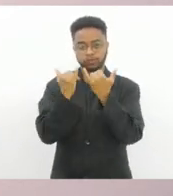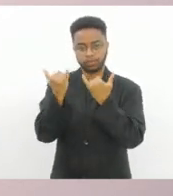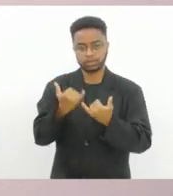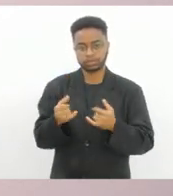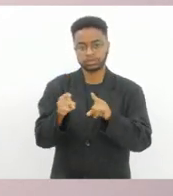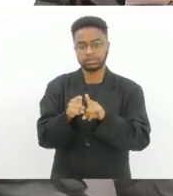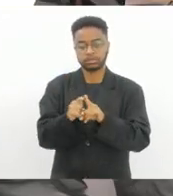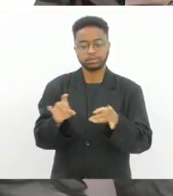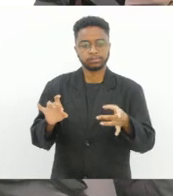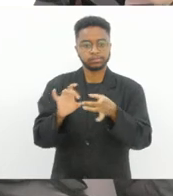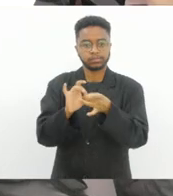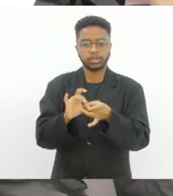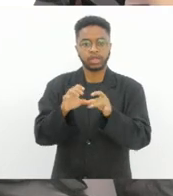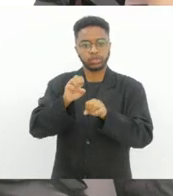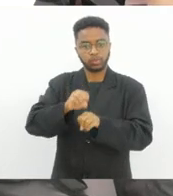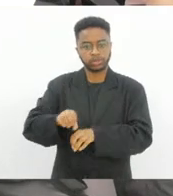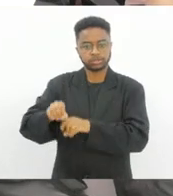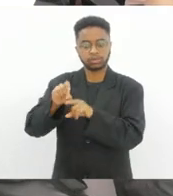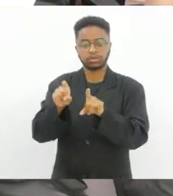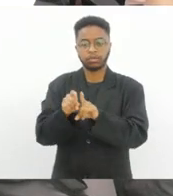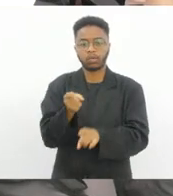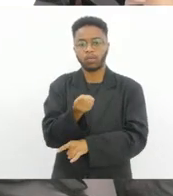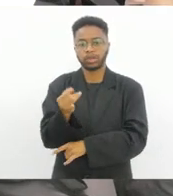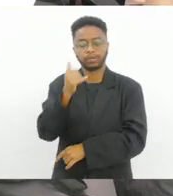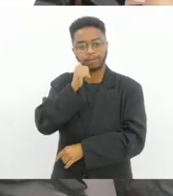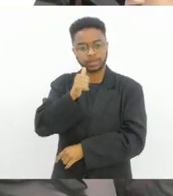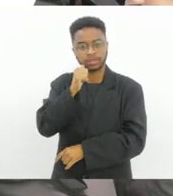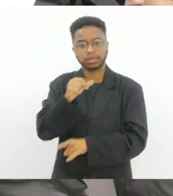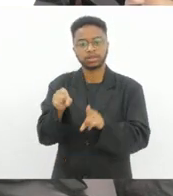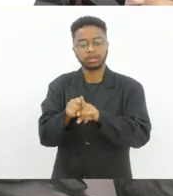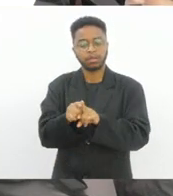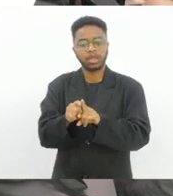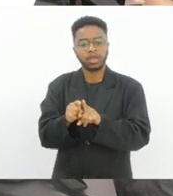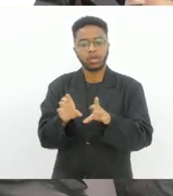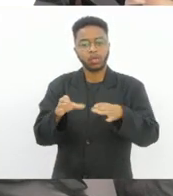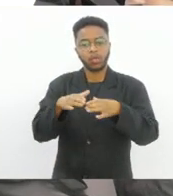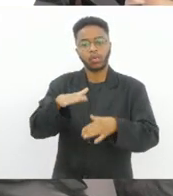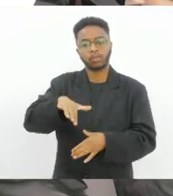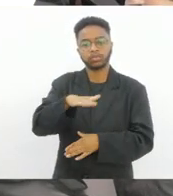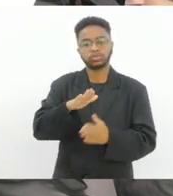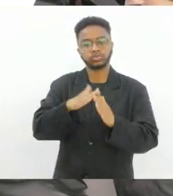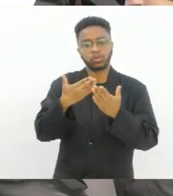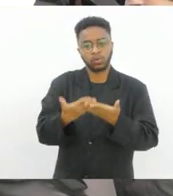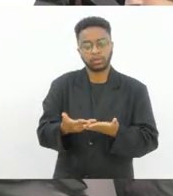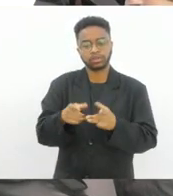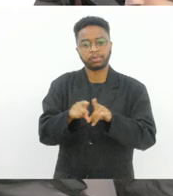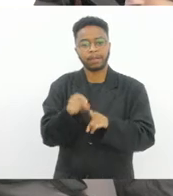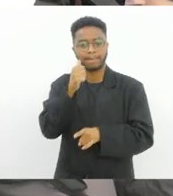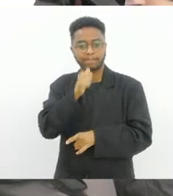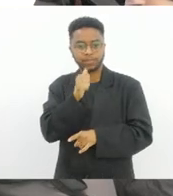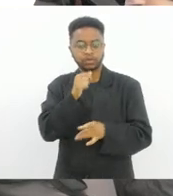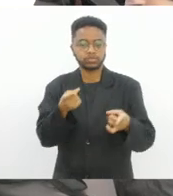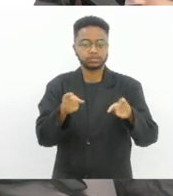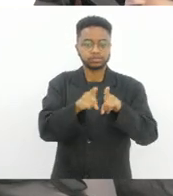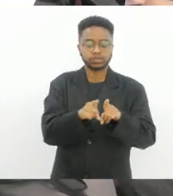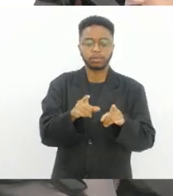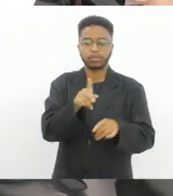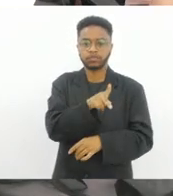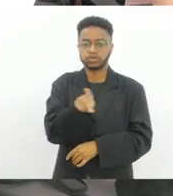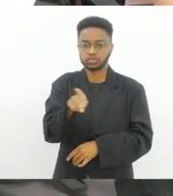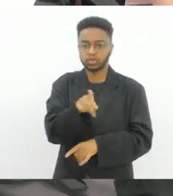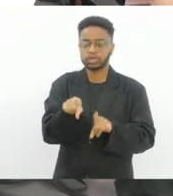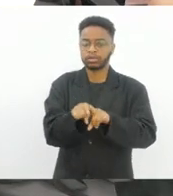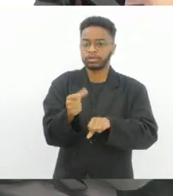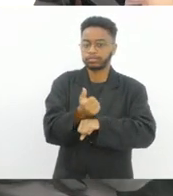da educação, né, quantas meninas, quanta comunidade escolar, né, mulheres que fazem parte, professoras, profissionais de educação, que